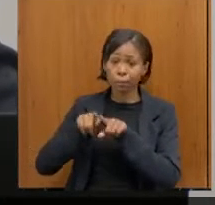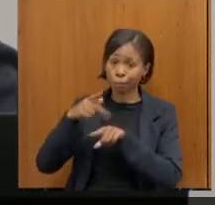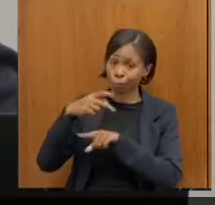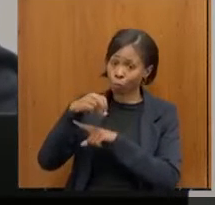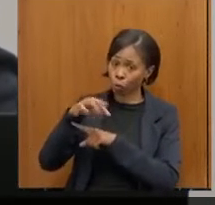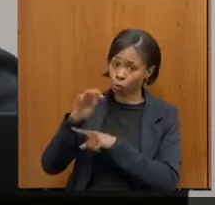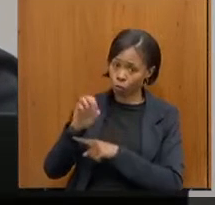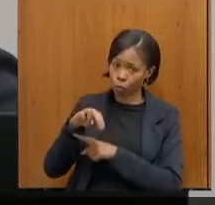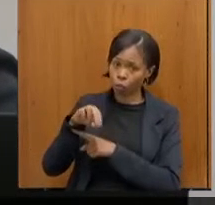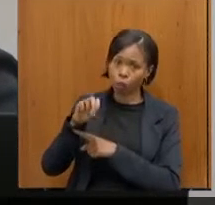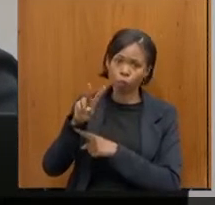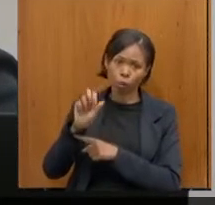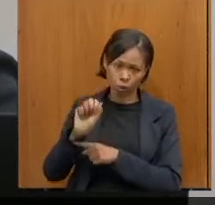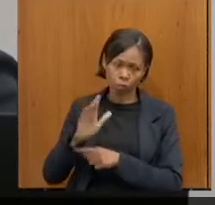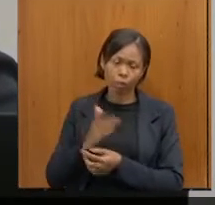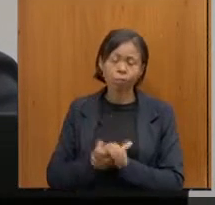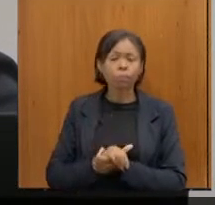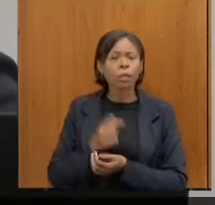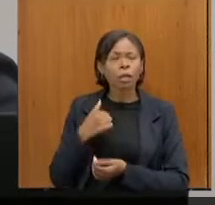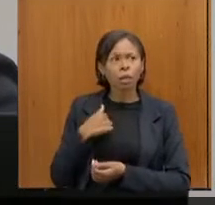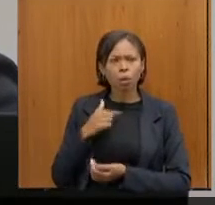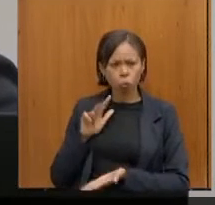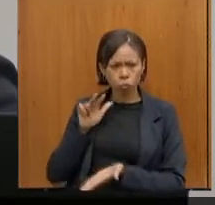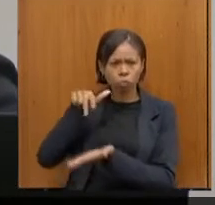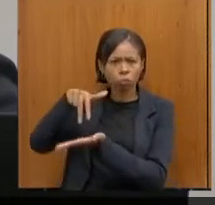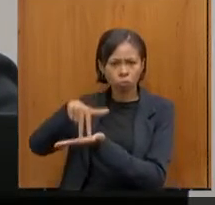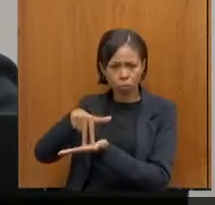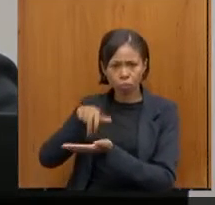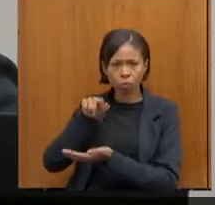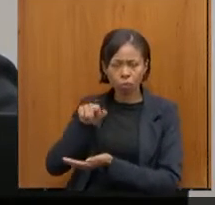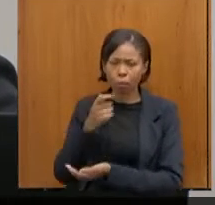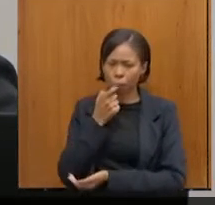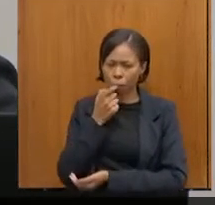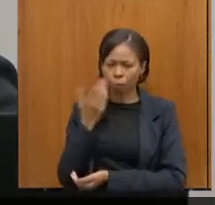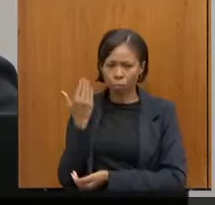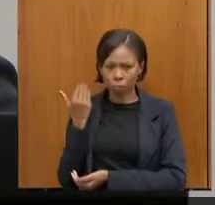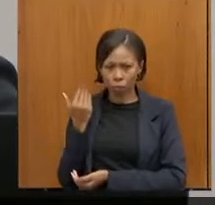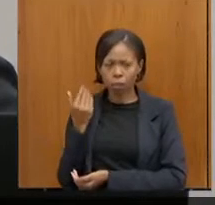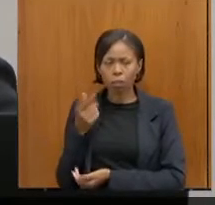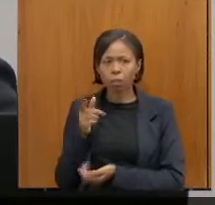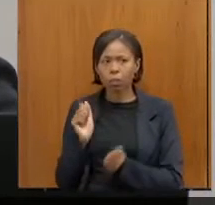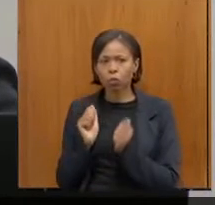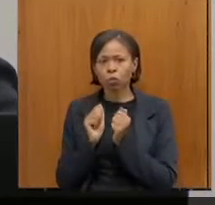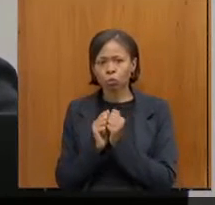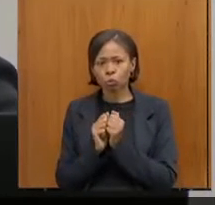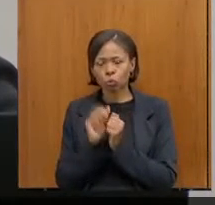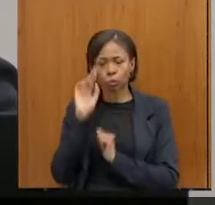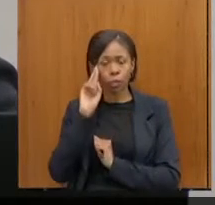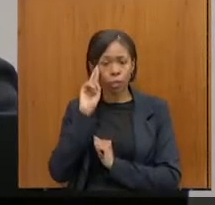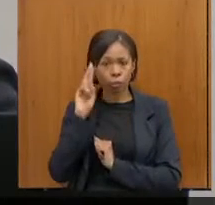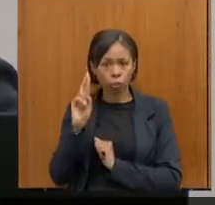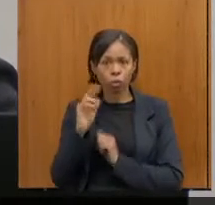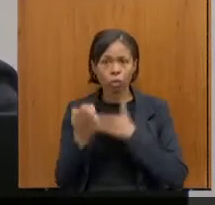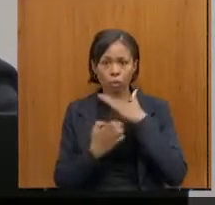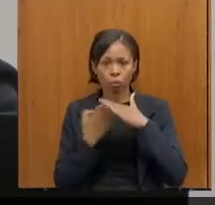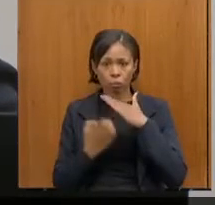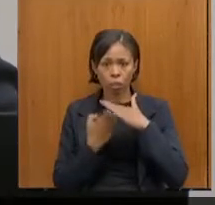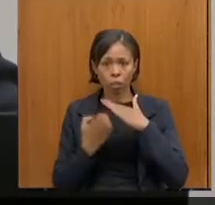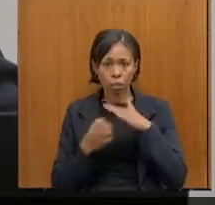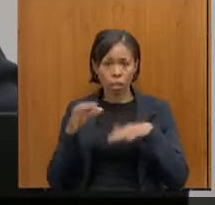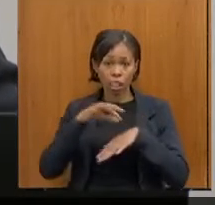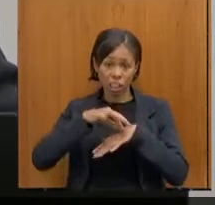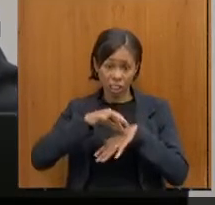Nova e estando lá recentemente tive com diretor-presidente da empresa Cia carne um